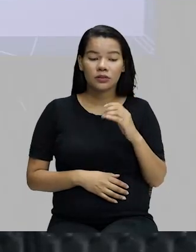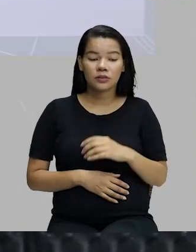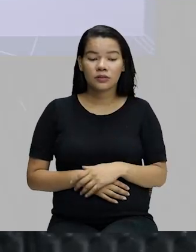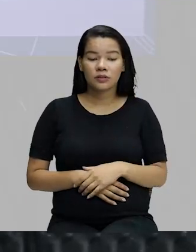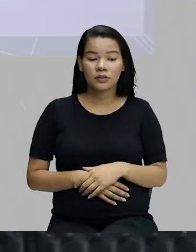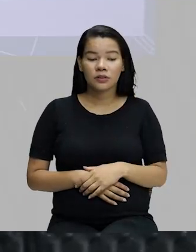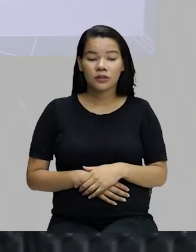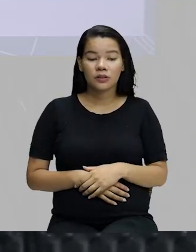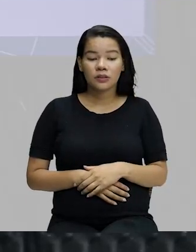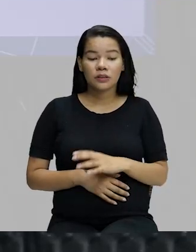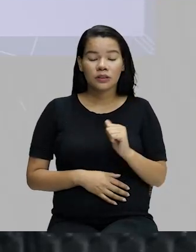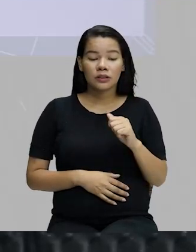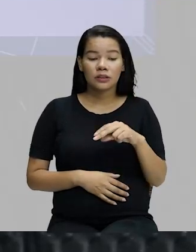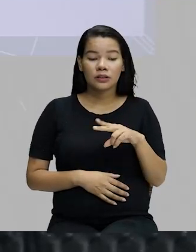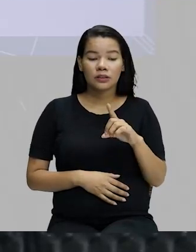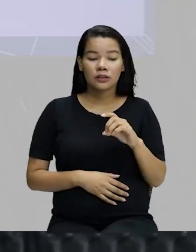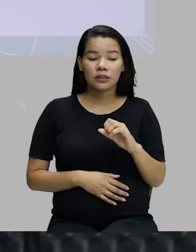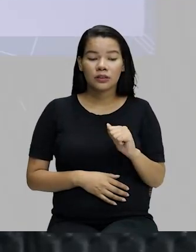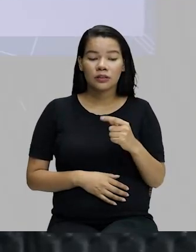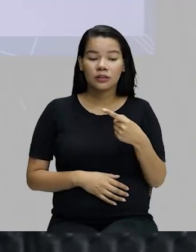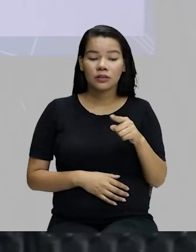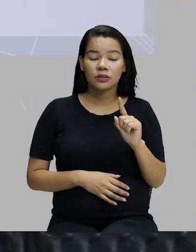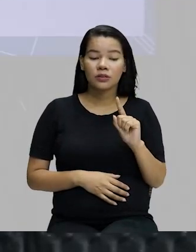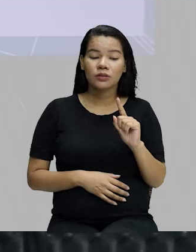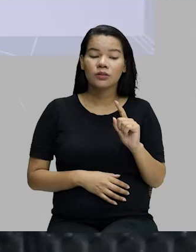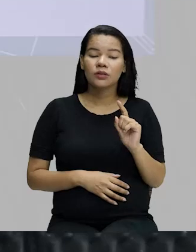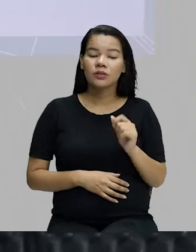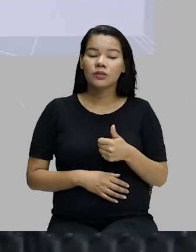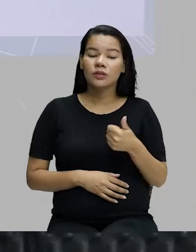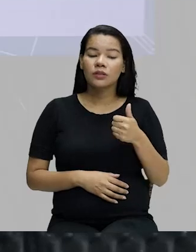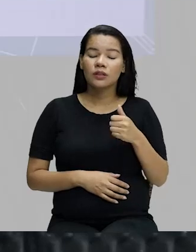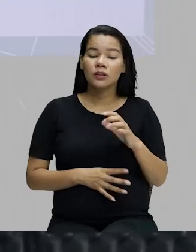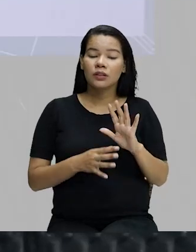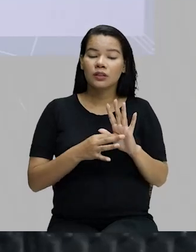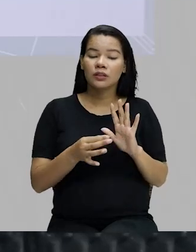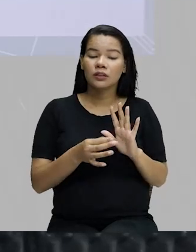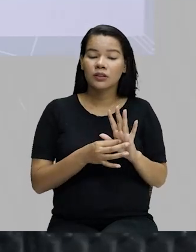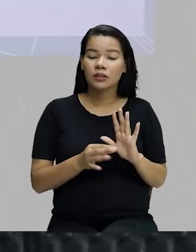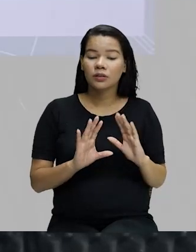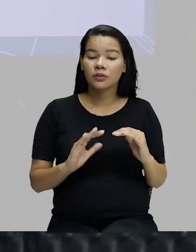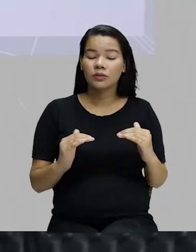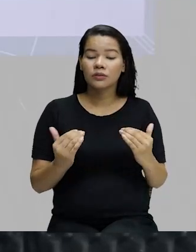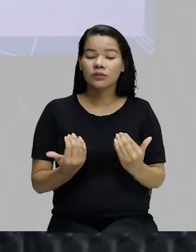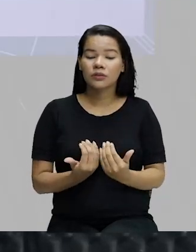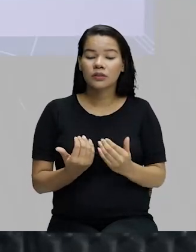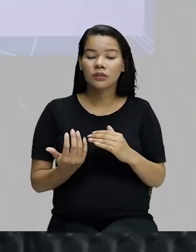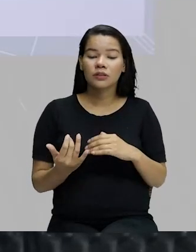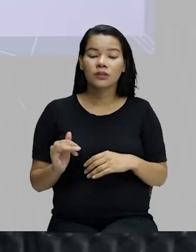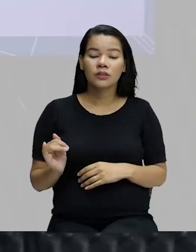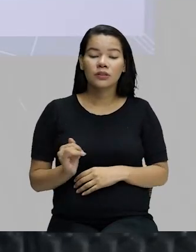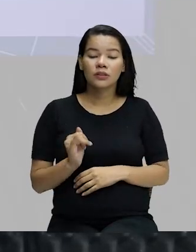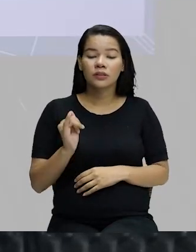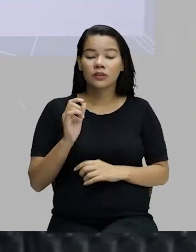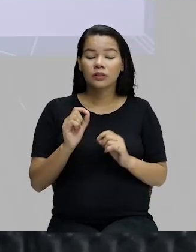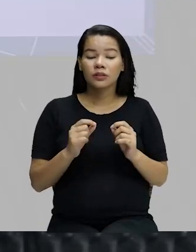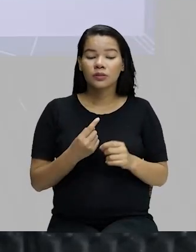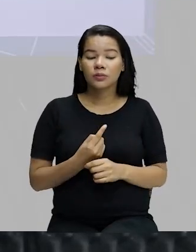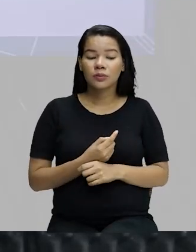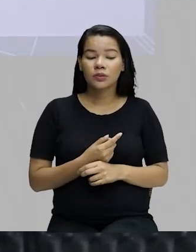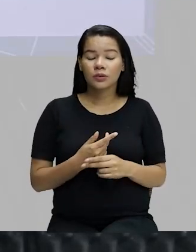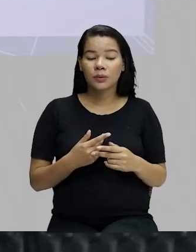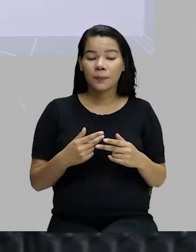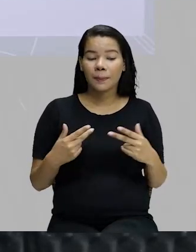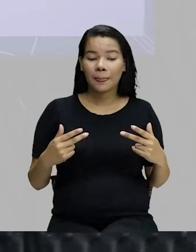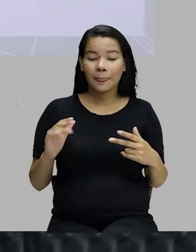comunidade internacional que algo havia acontecido na União Soviética, porque a Ucrânia fazia parte da